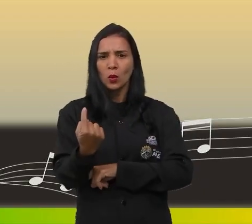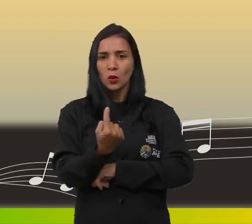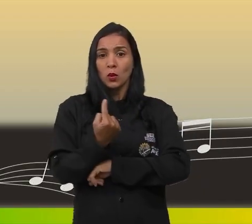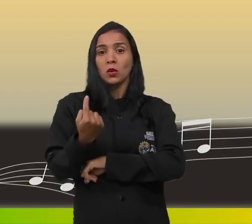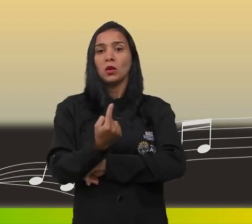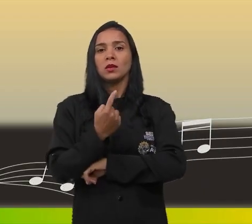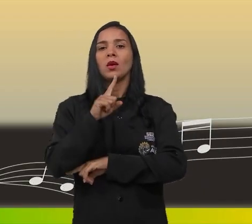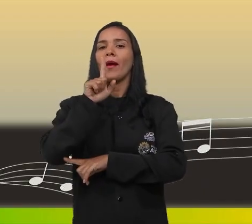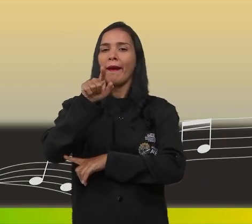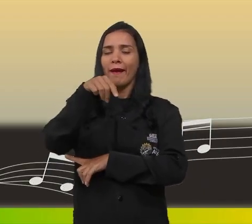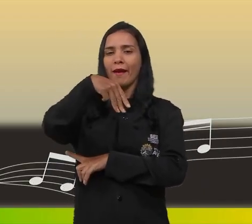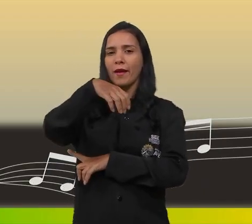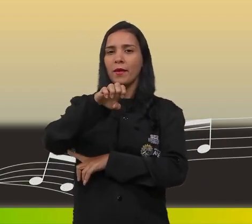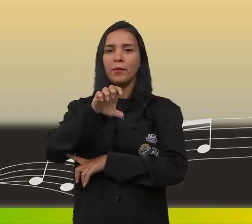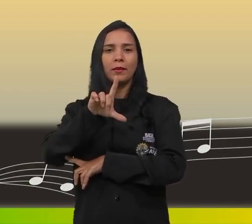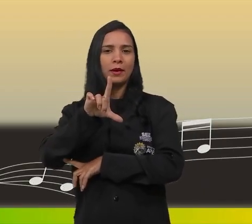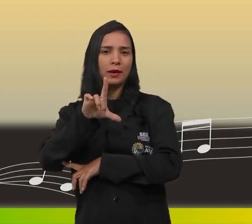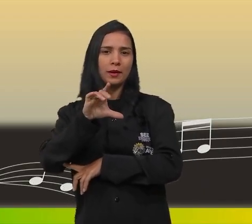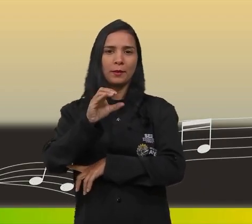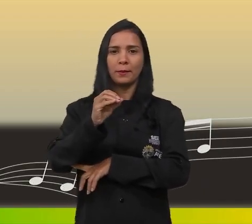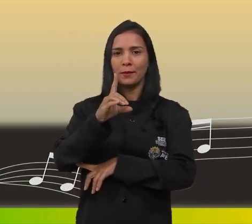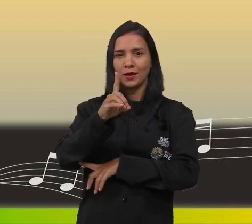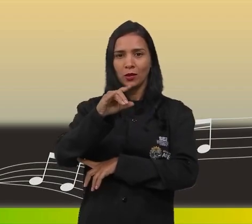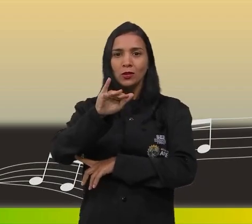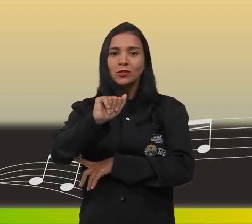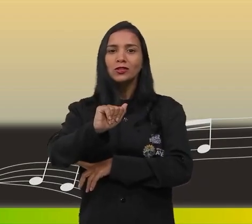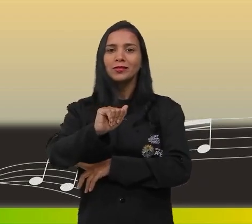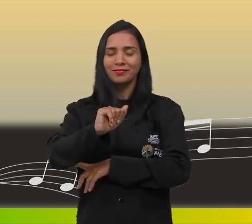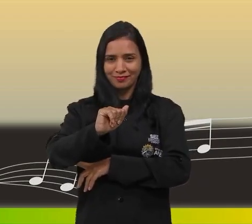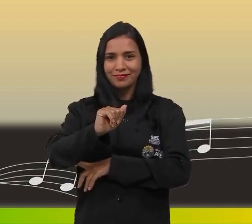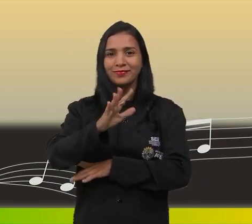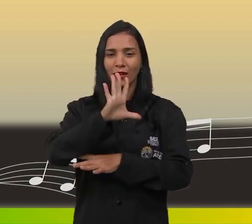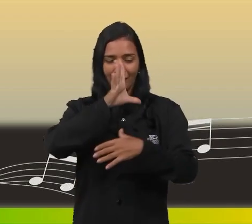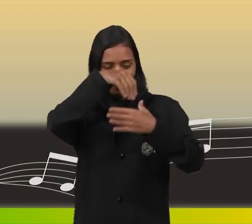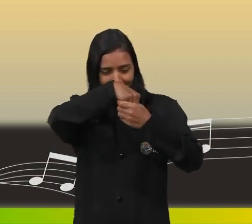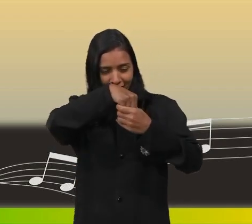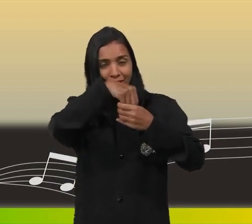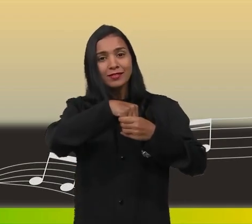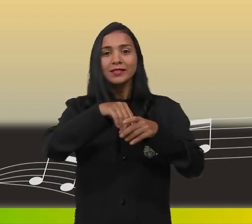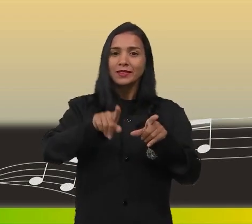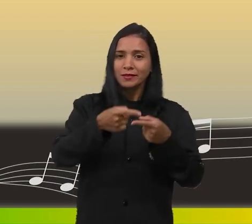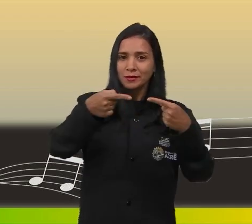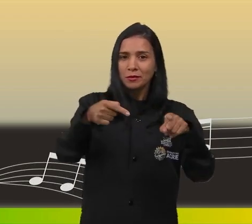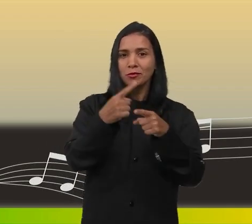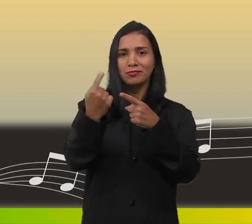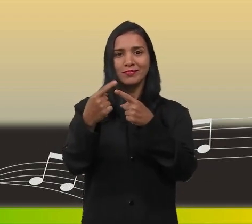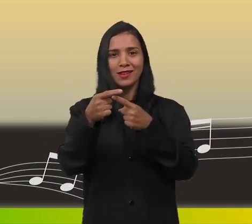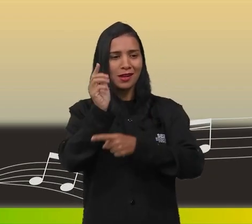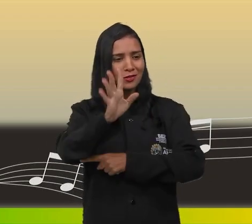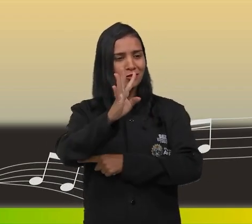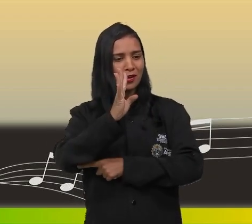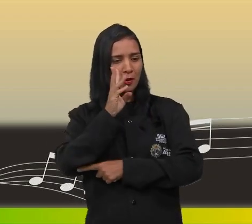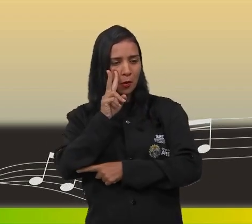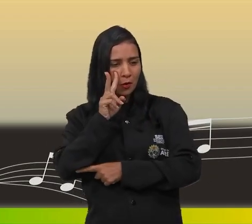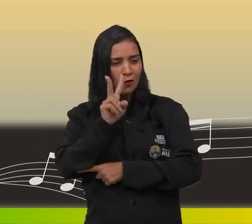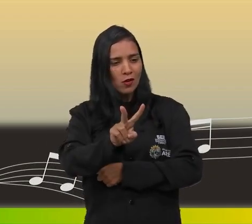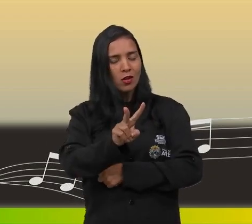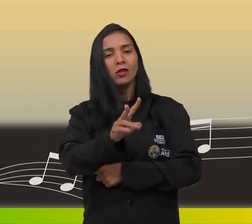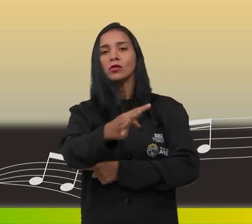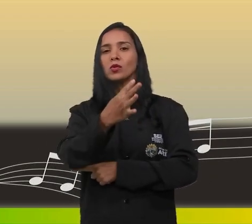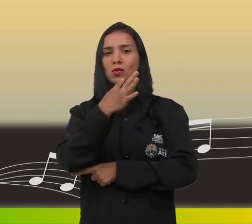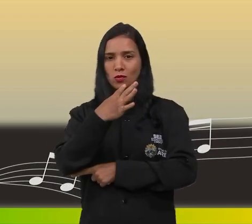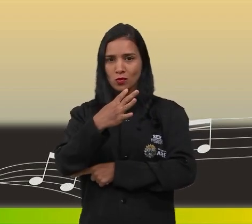uma melodia. Então a melodia ela já vem, né, como reconhecimento daquela música, ela já é